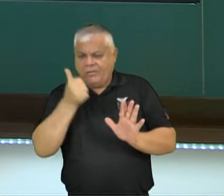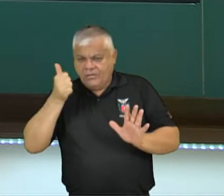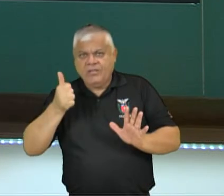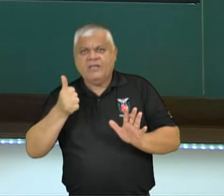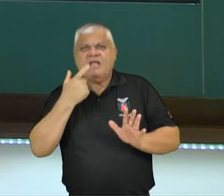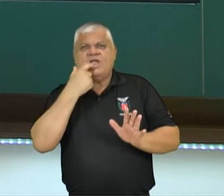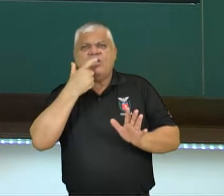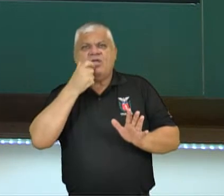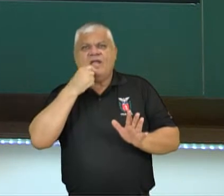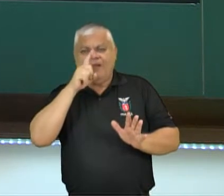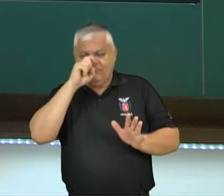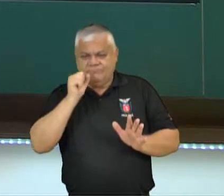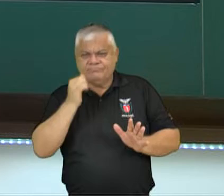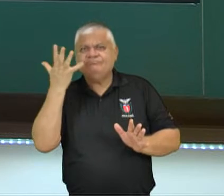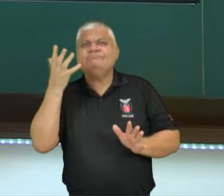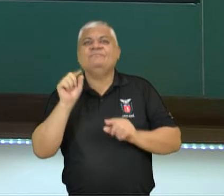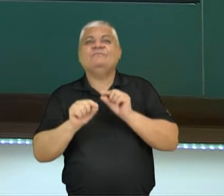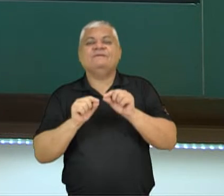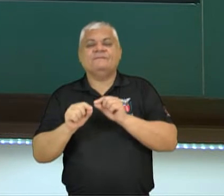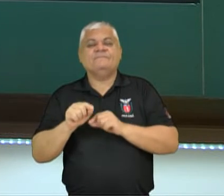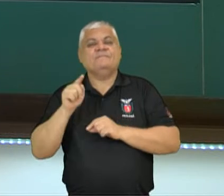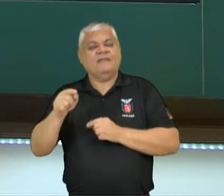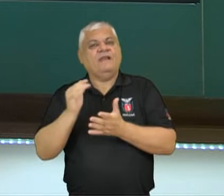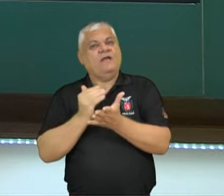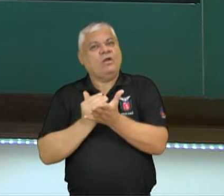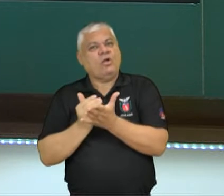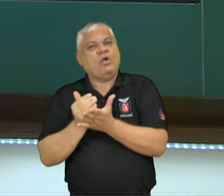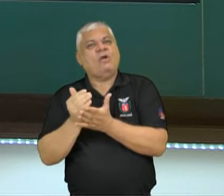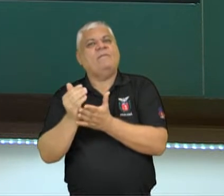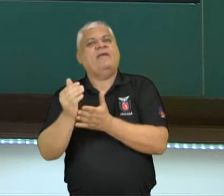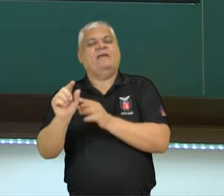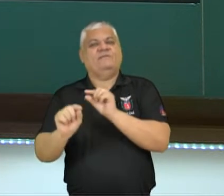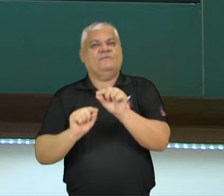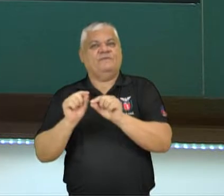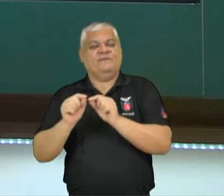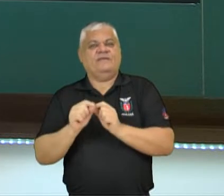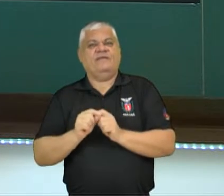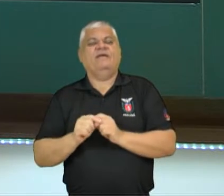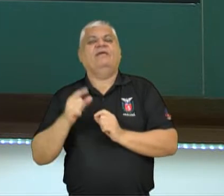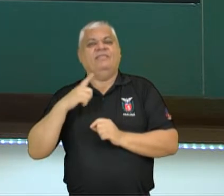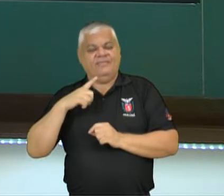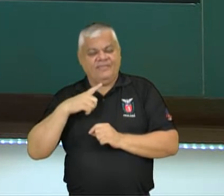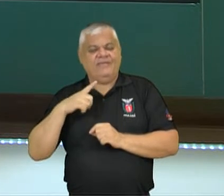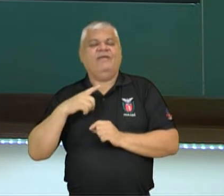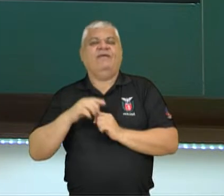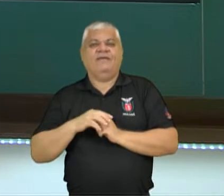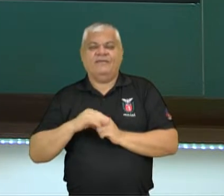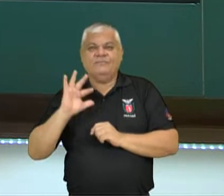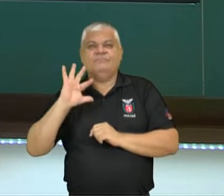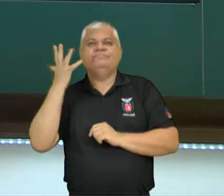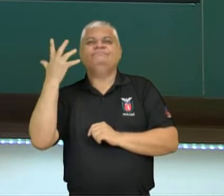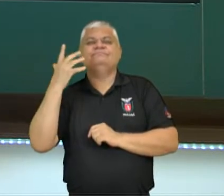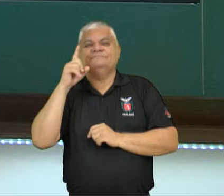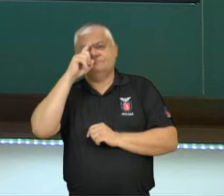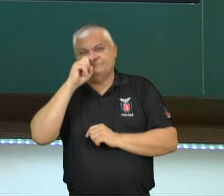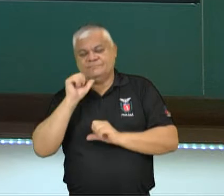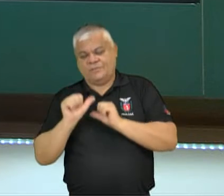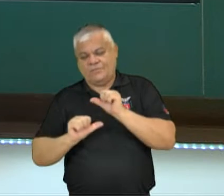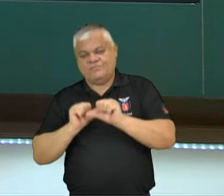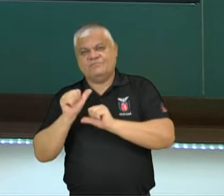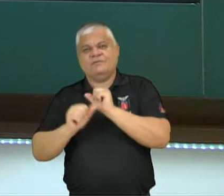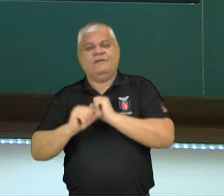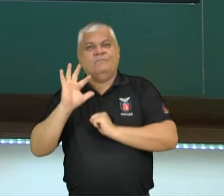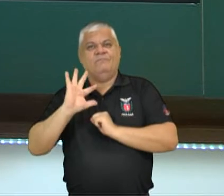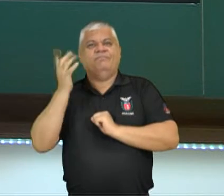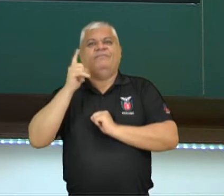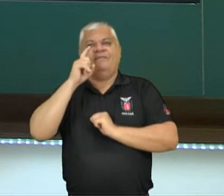significa que ela vai passar a ter, a partir daquele momento, ciclos reprodutivos, ciclos em